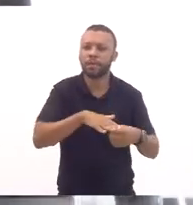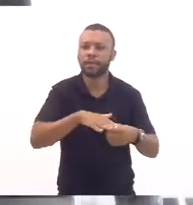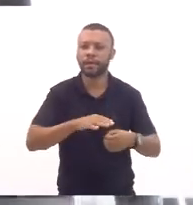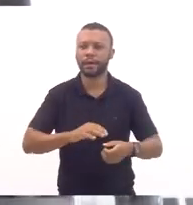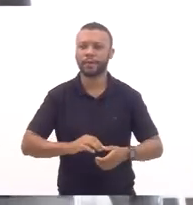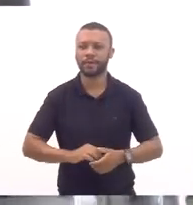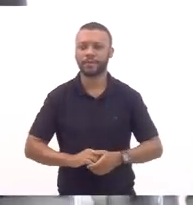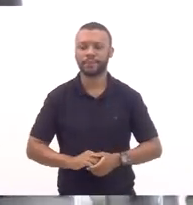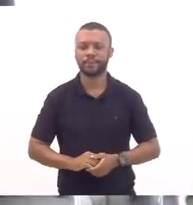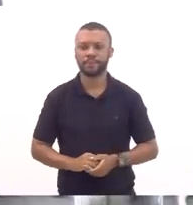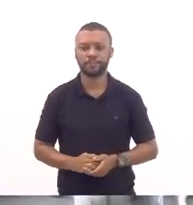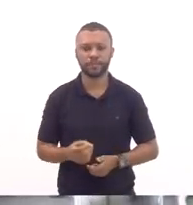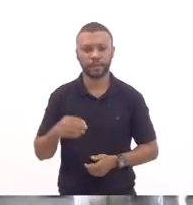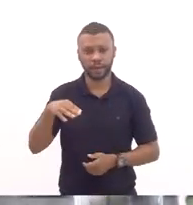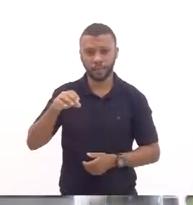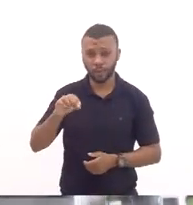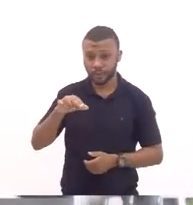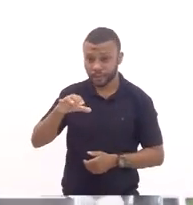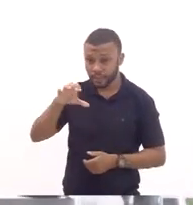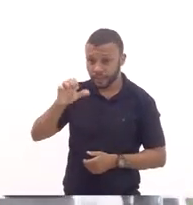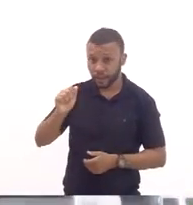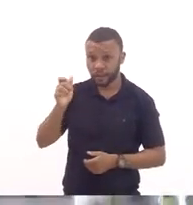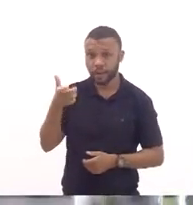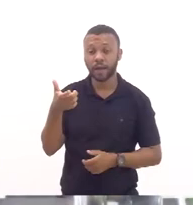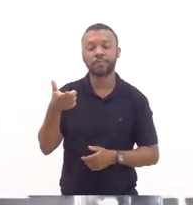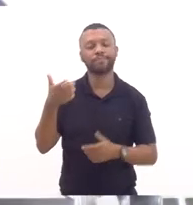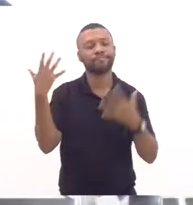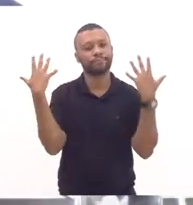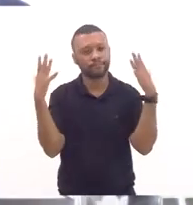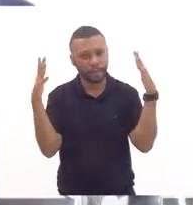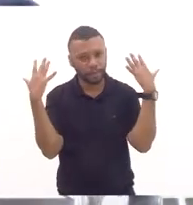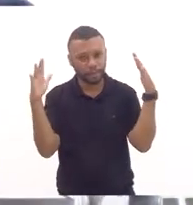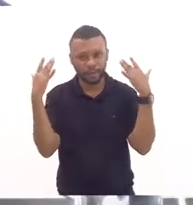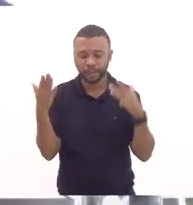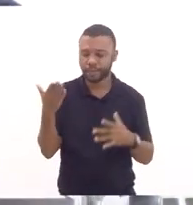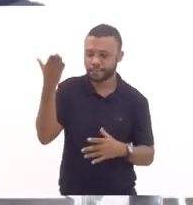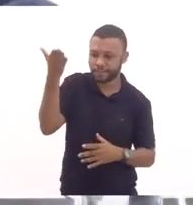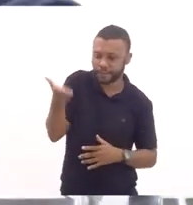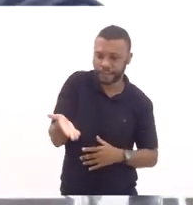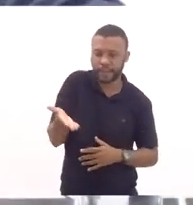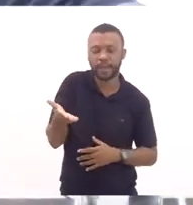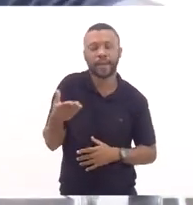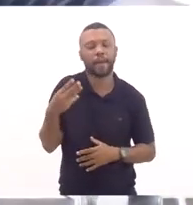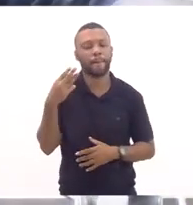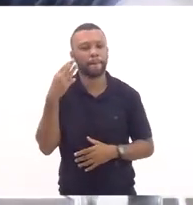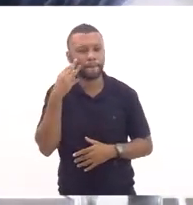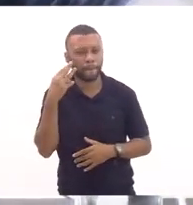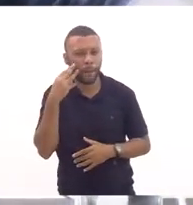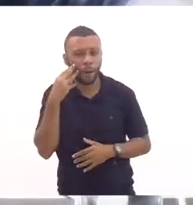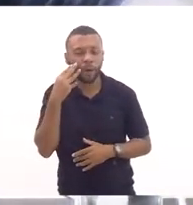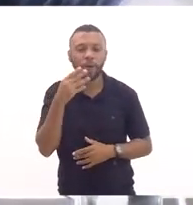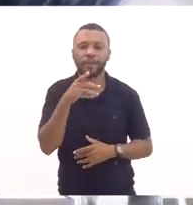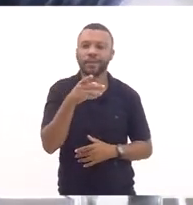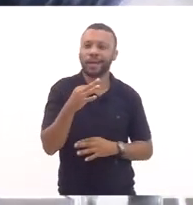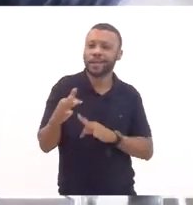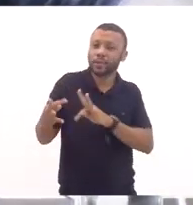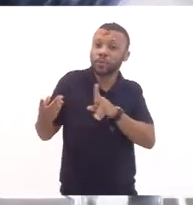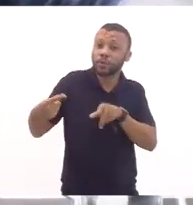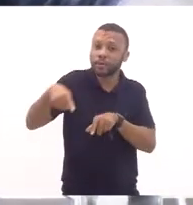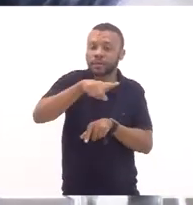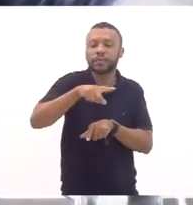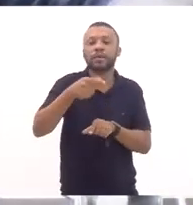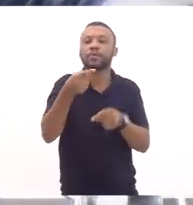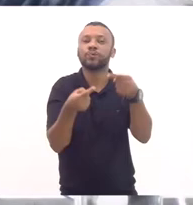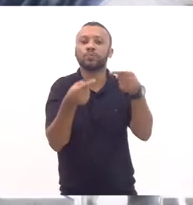A Mônica, eu quero antes falar, eu errei, eu queria parabenizar você, a Mônica, todo mundo aqui, porque discutir o piso